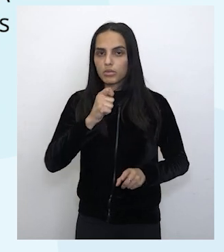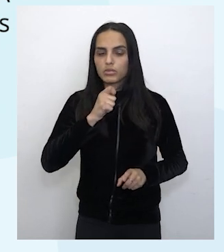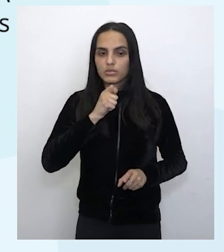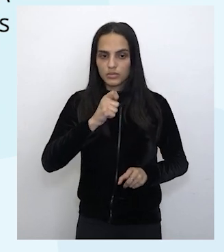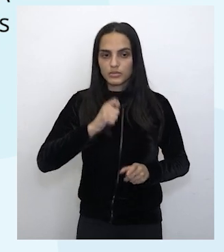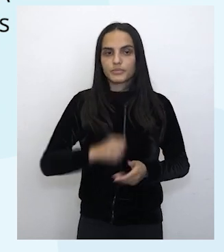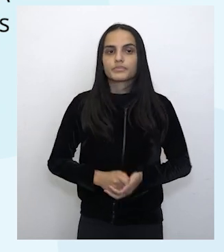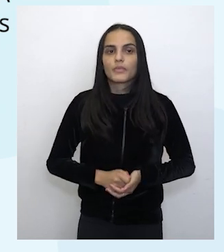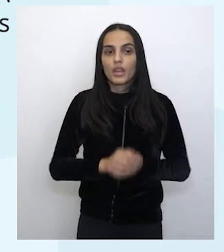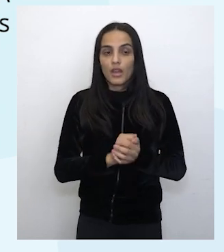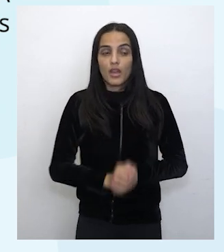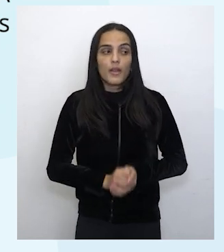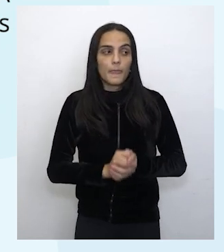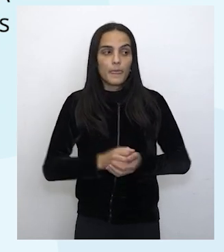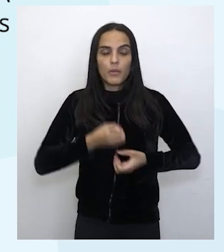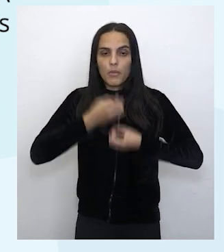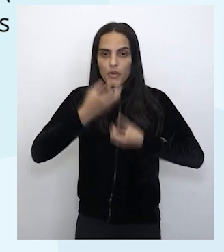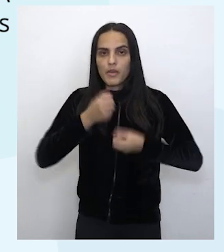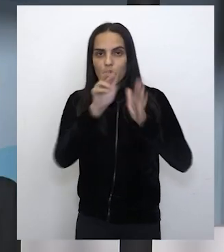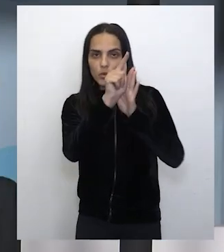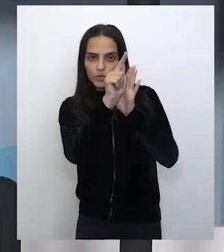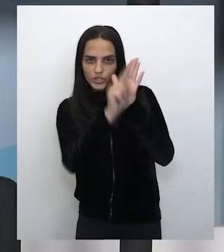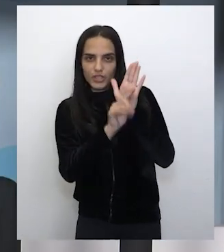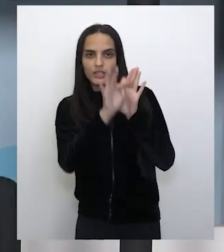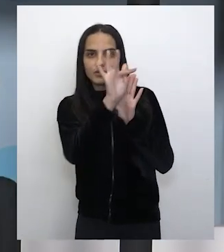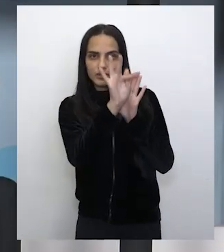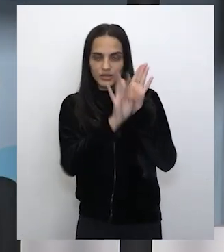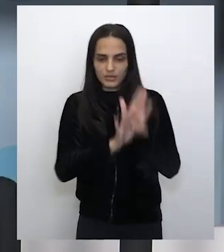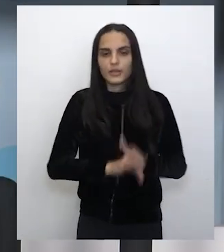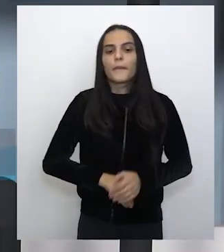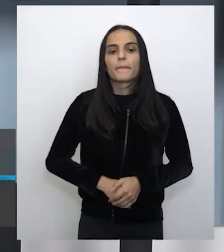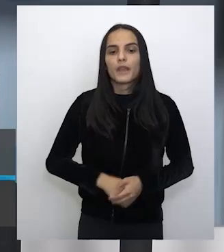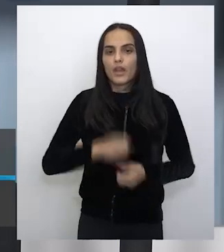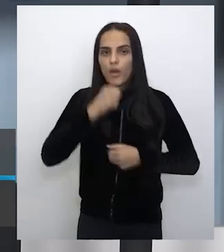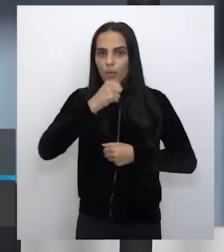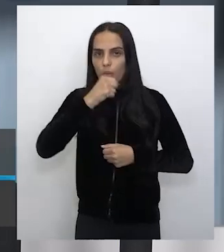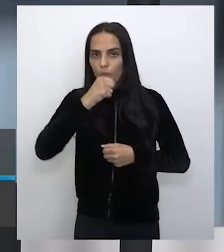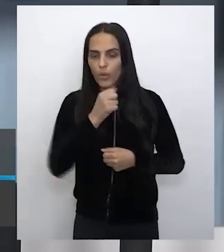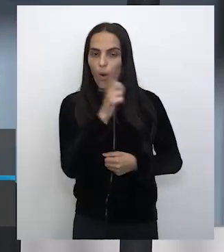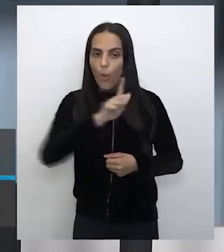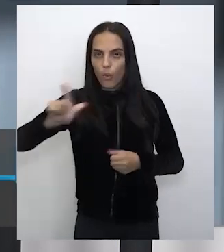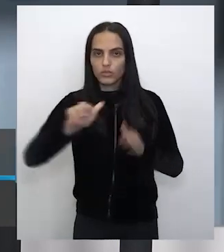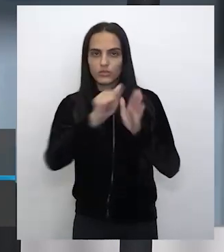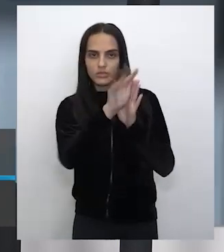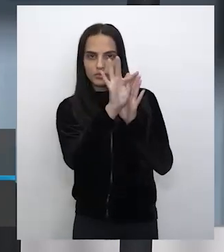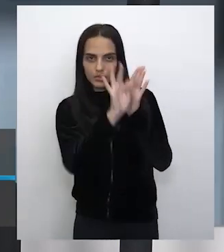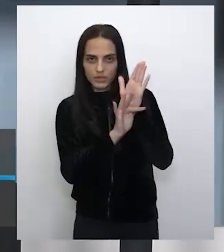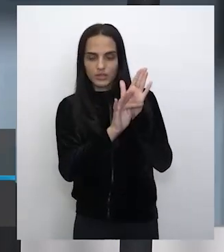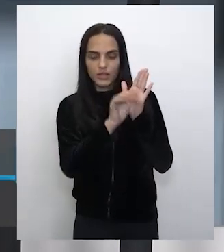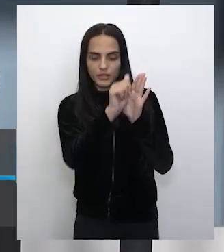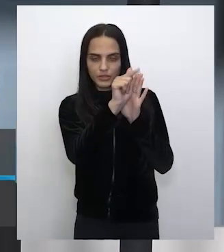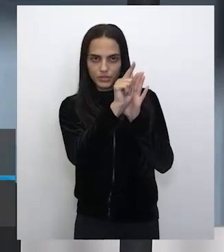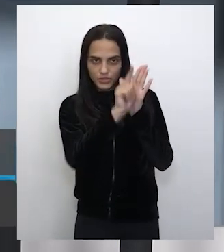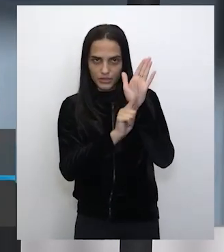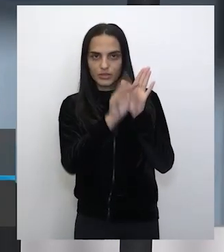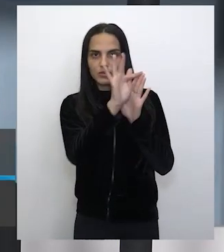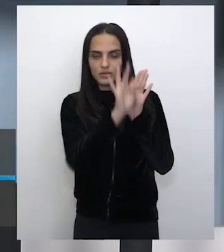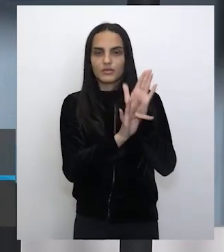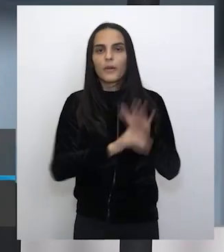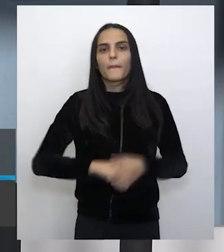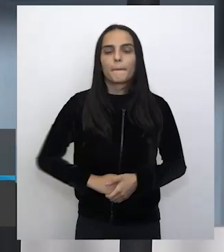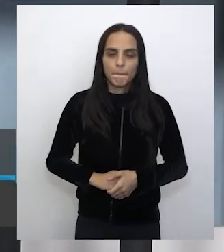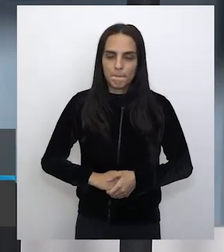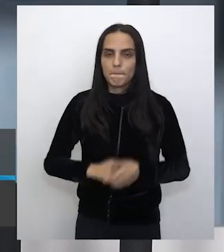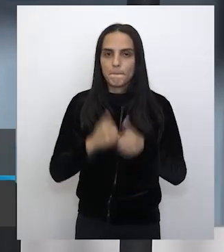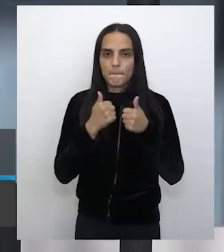gênero textual e a reportagem é outro gênero textual. E assim a gente trabalha os conteúdos de